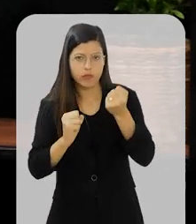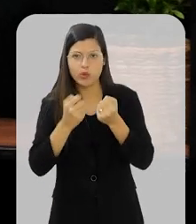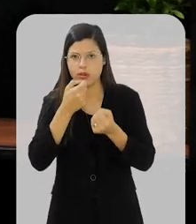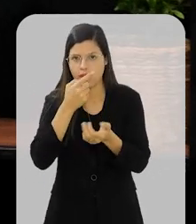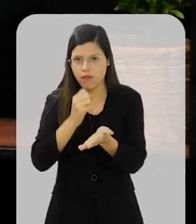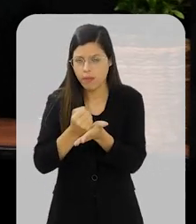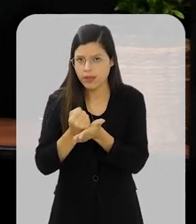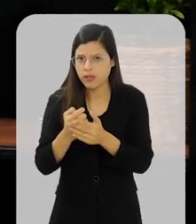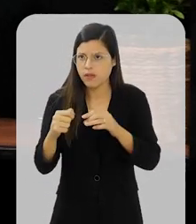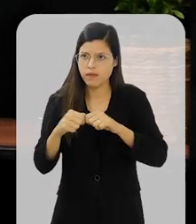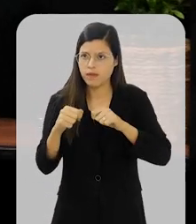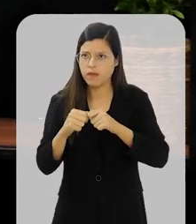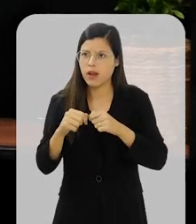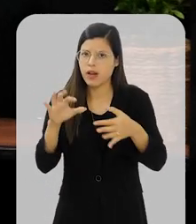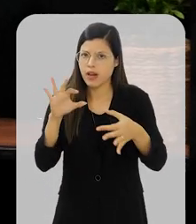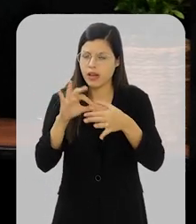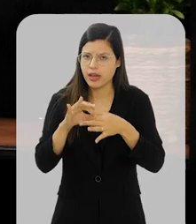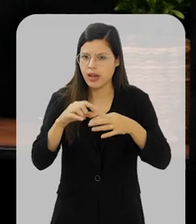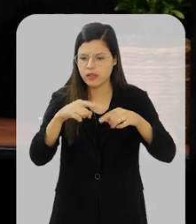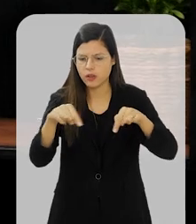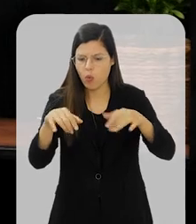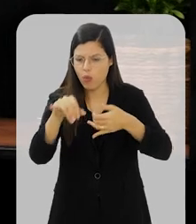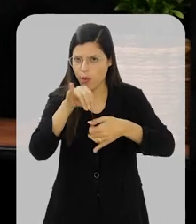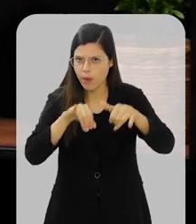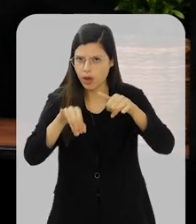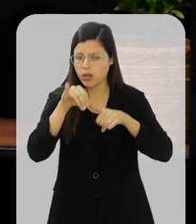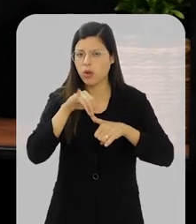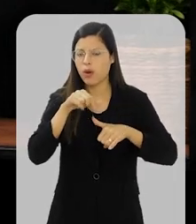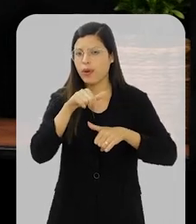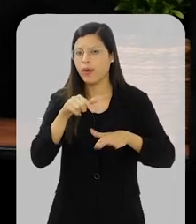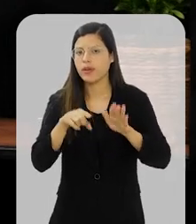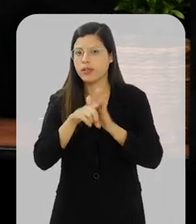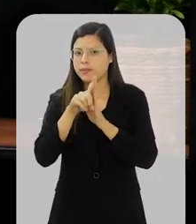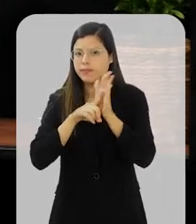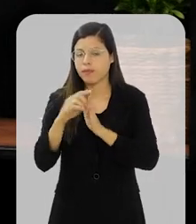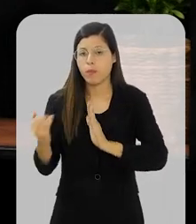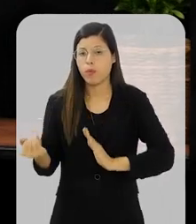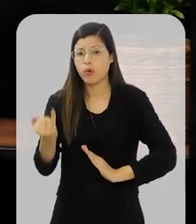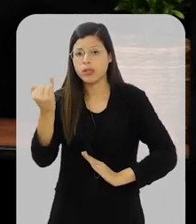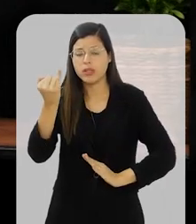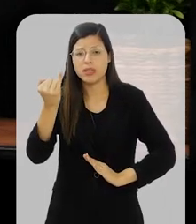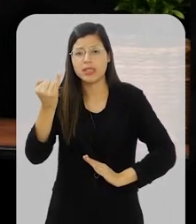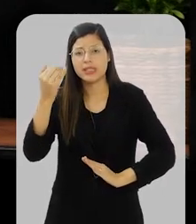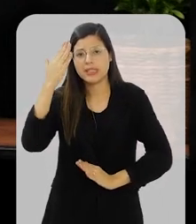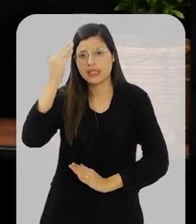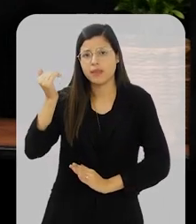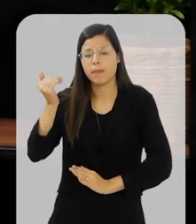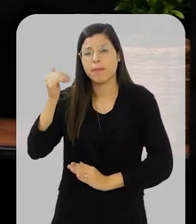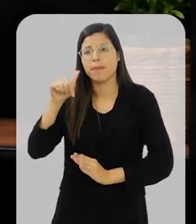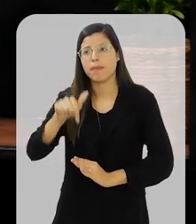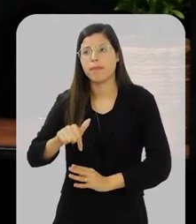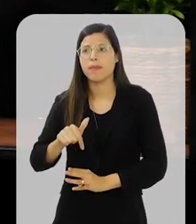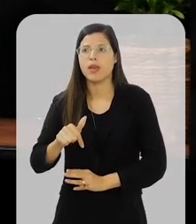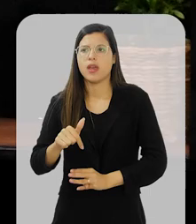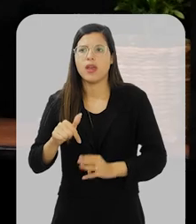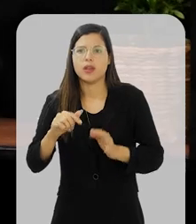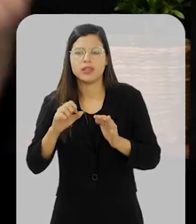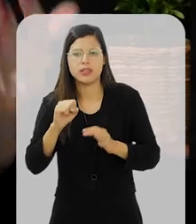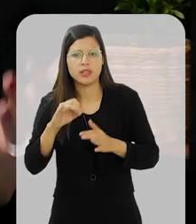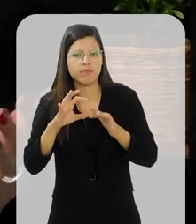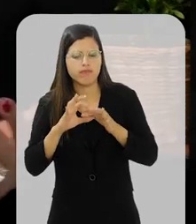indústria faz, né, em associação ali com o laboratório. E aí esses estudos são muito importantes para a gente saber de